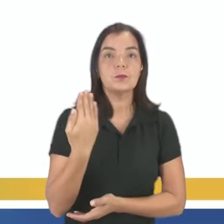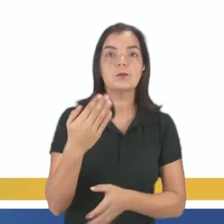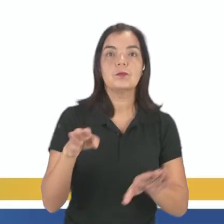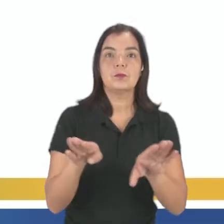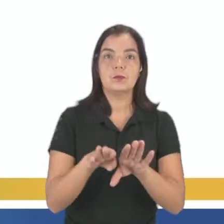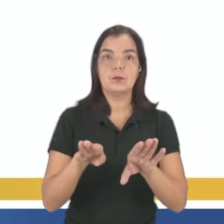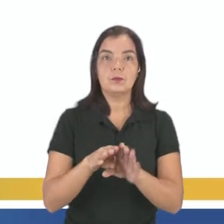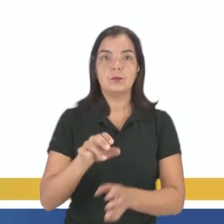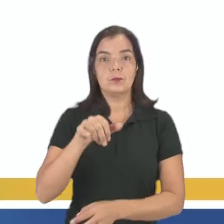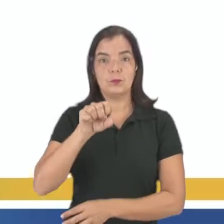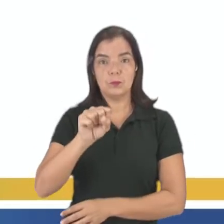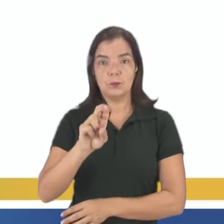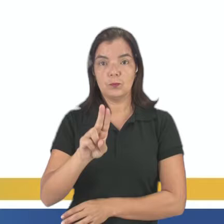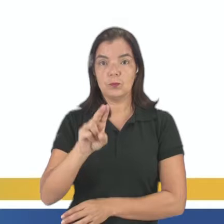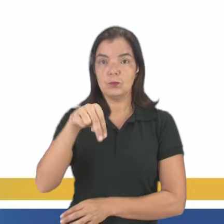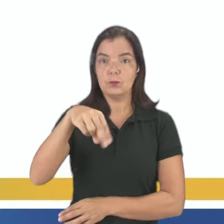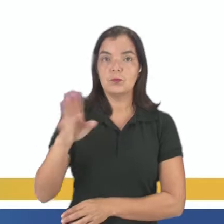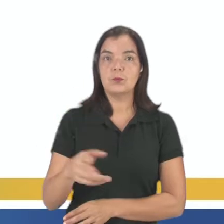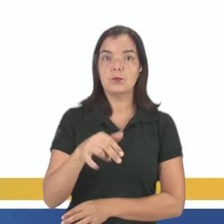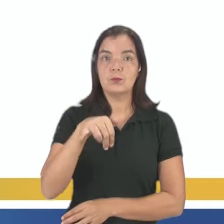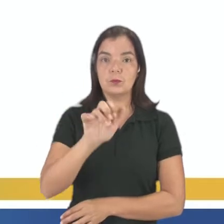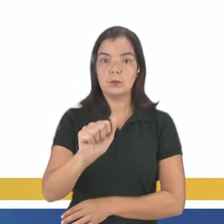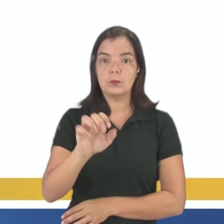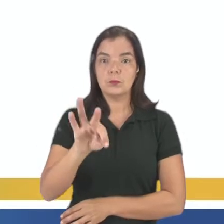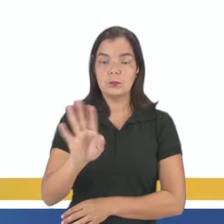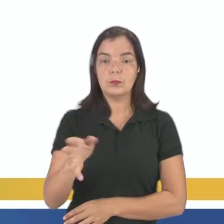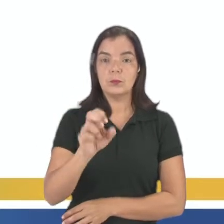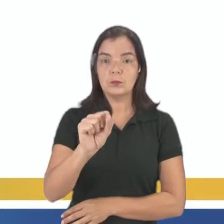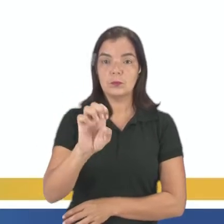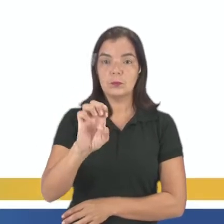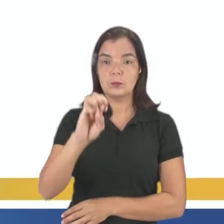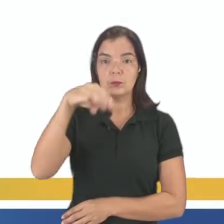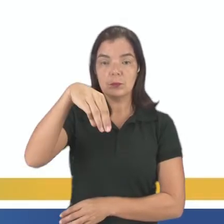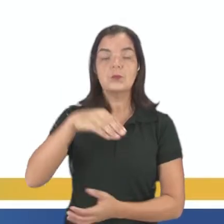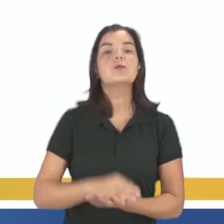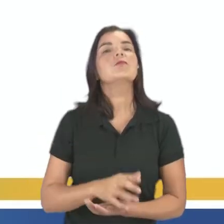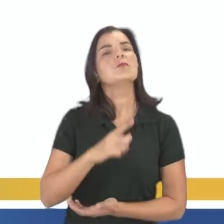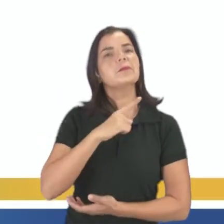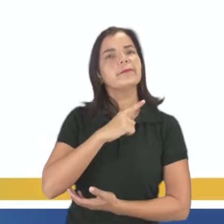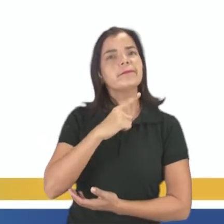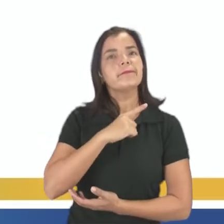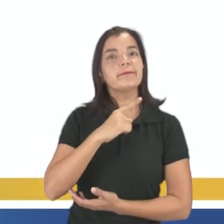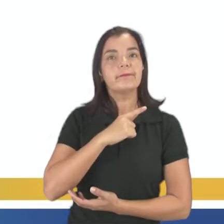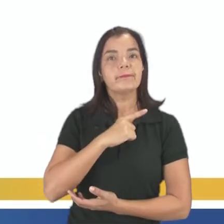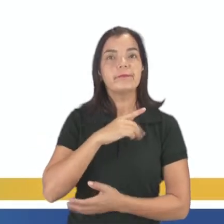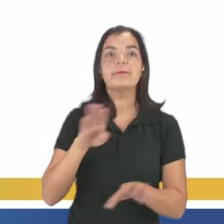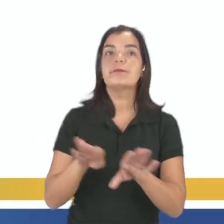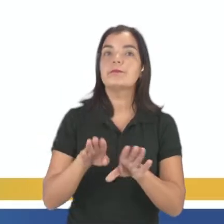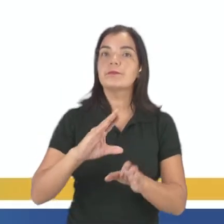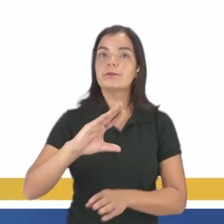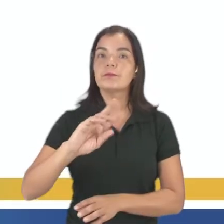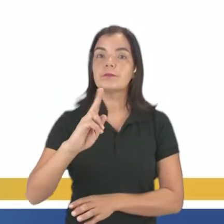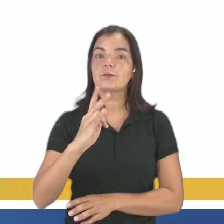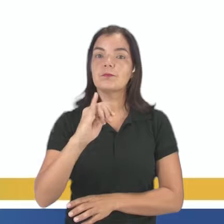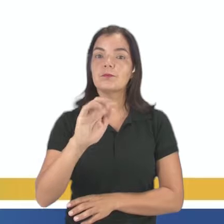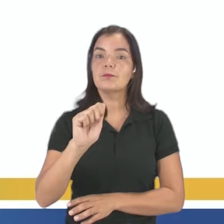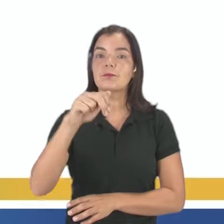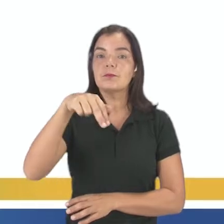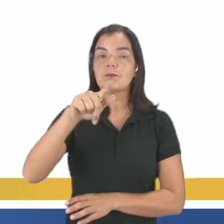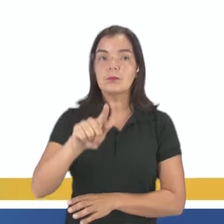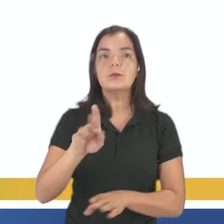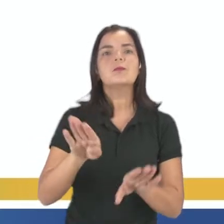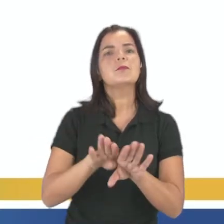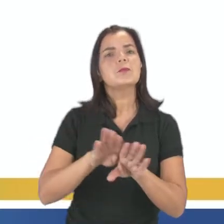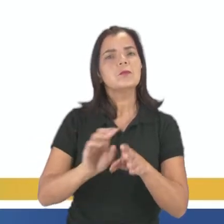Sun Yat-sen, né, a gente tem aí a seção de Chiang Kai-shek, né, que aí